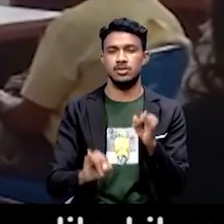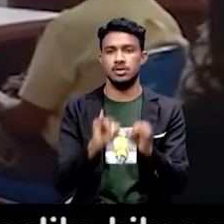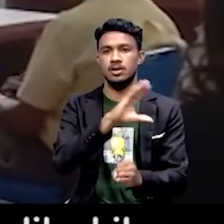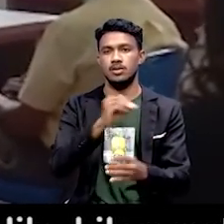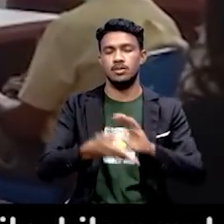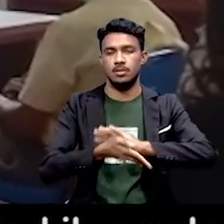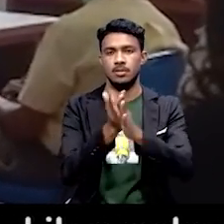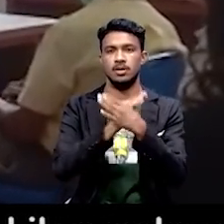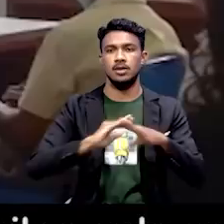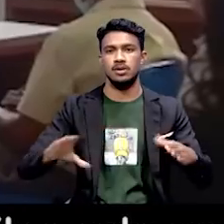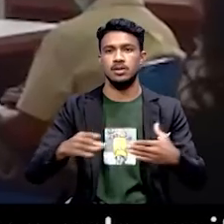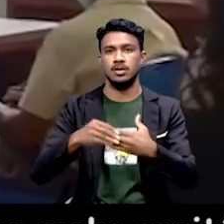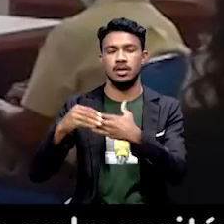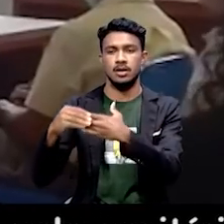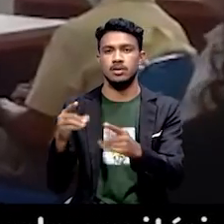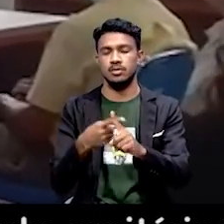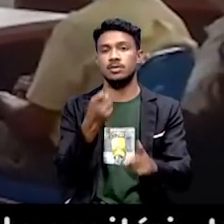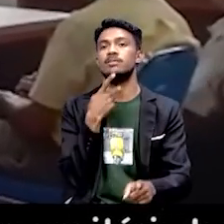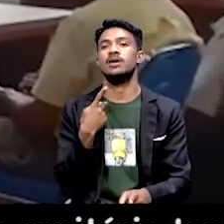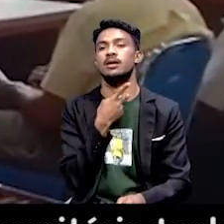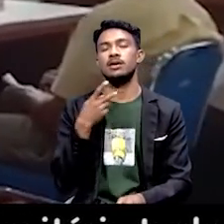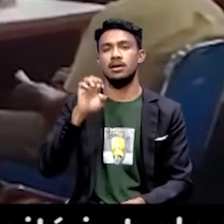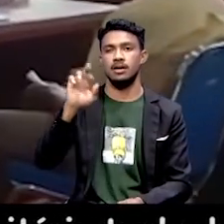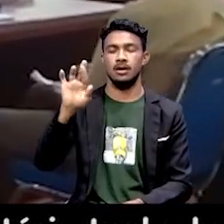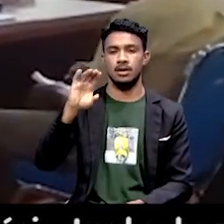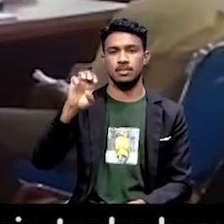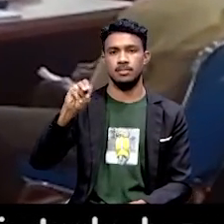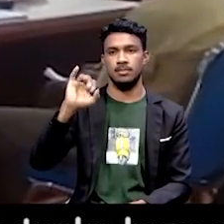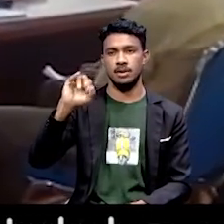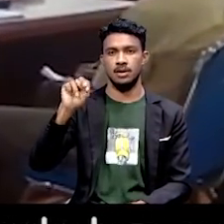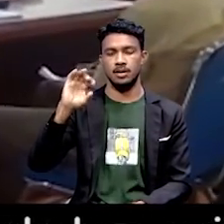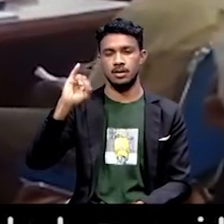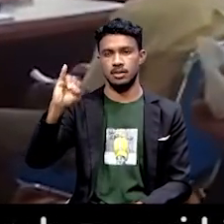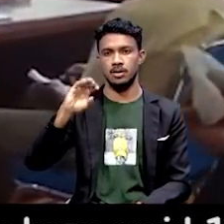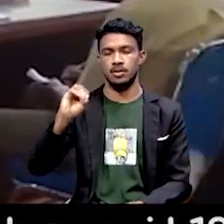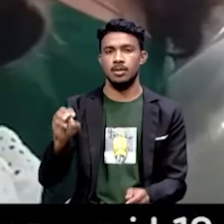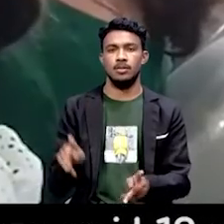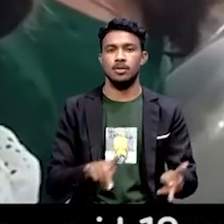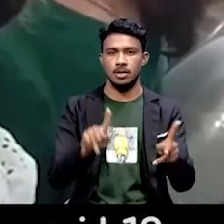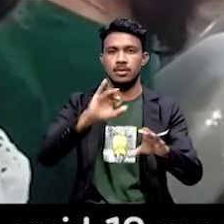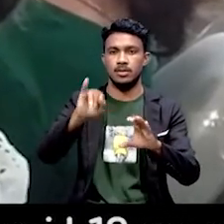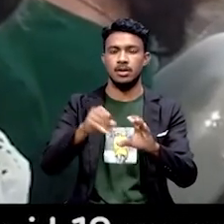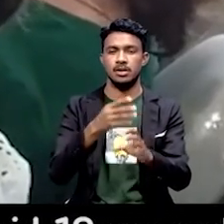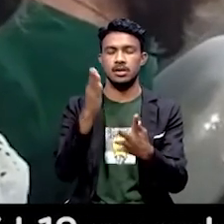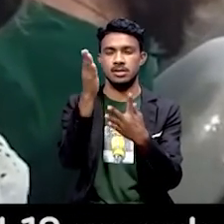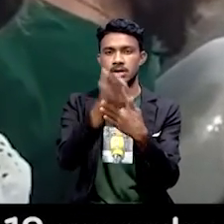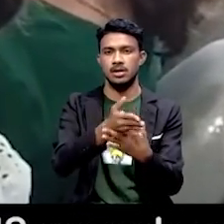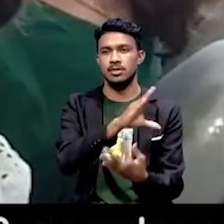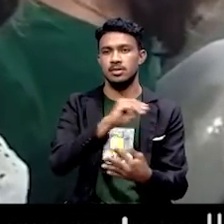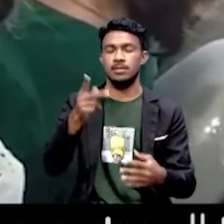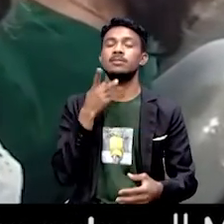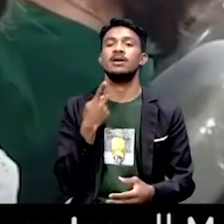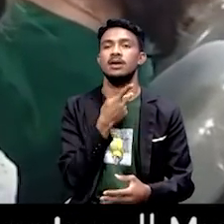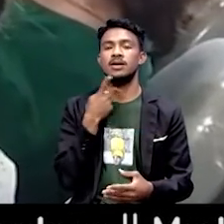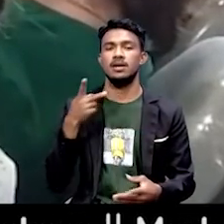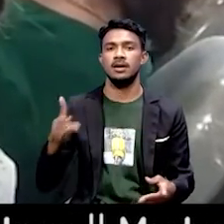liderado husi Padre Herminio Gonçalves bacaso refere nebe público acesso. E a momento neba, Padre Herminio Hanesan, diretor